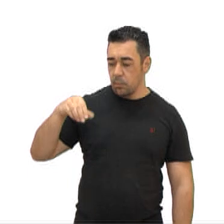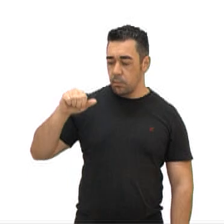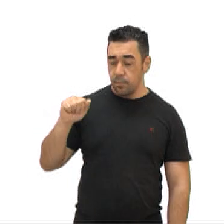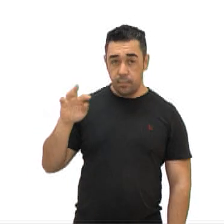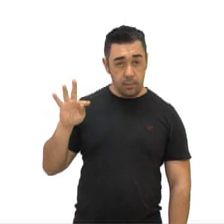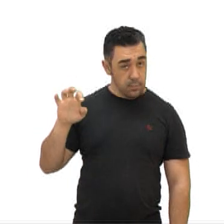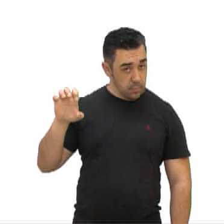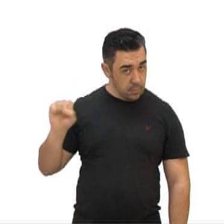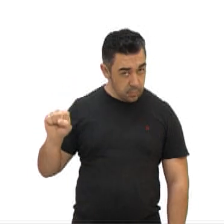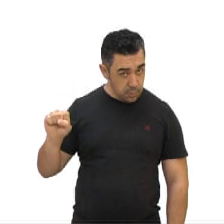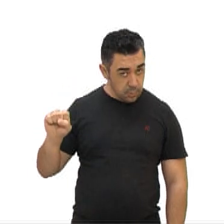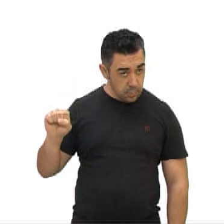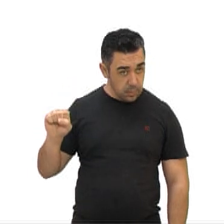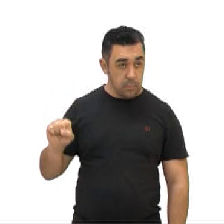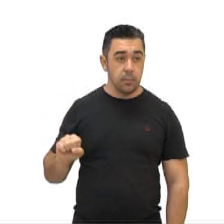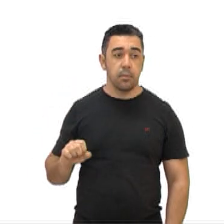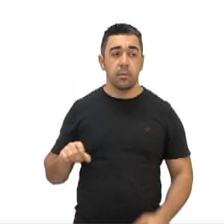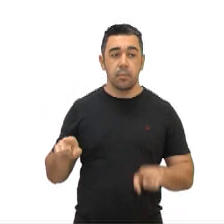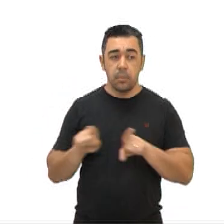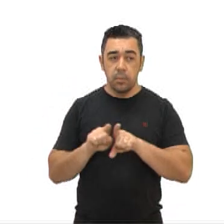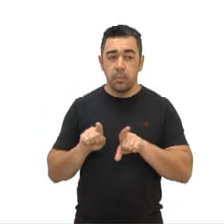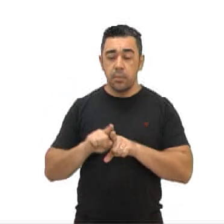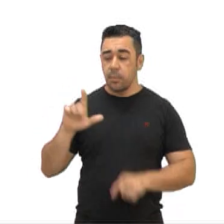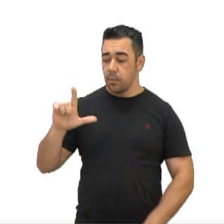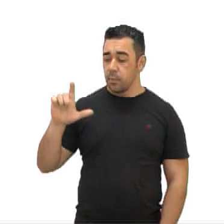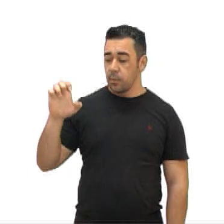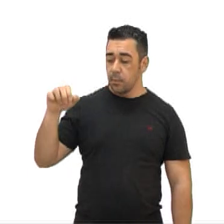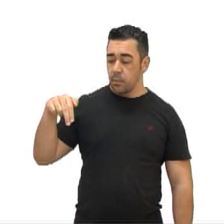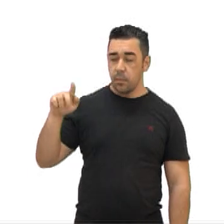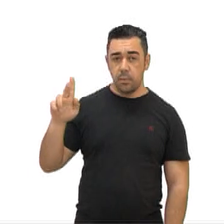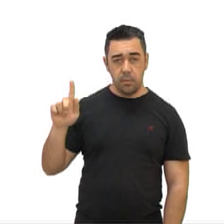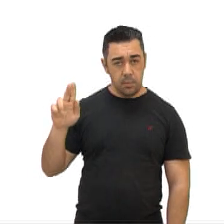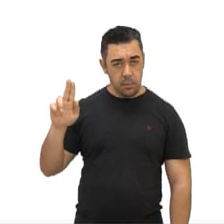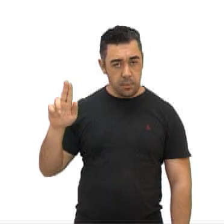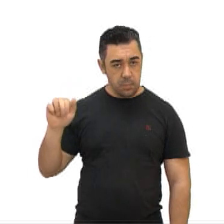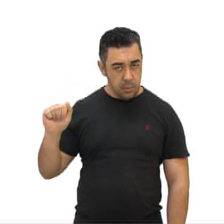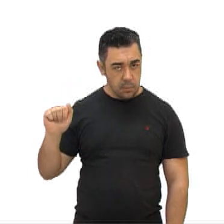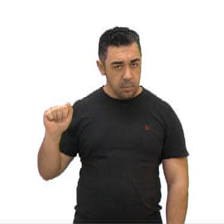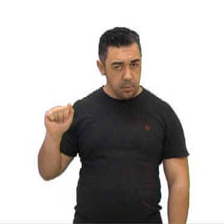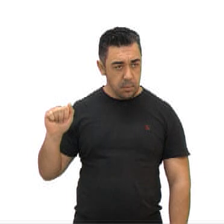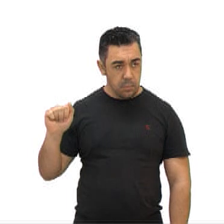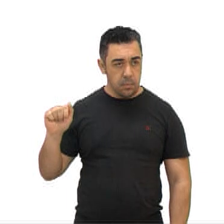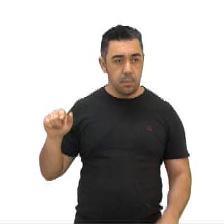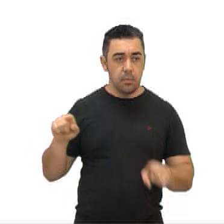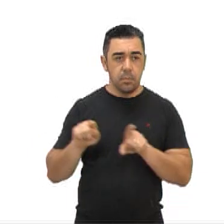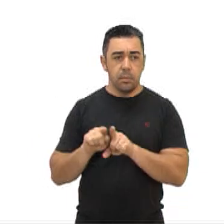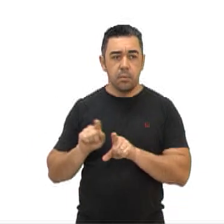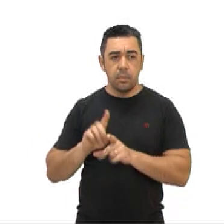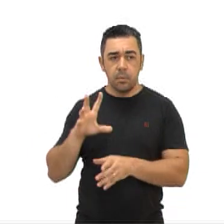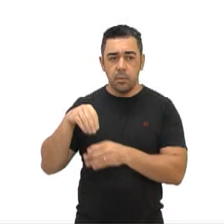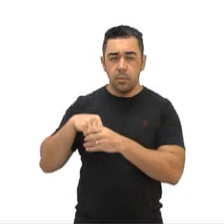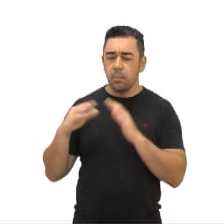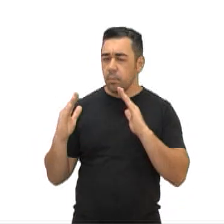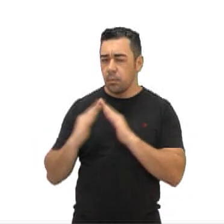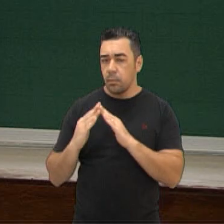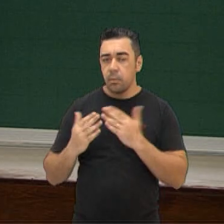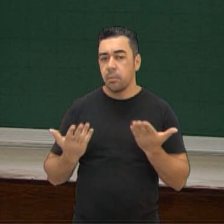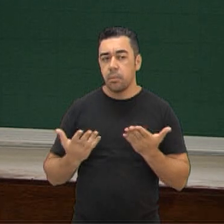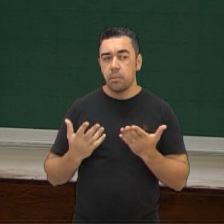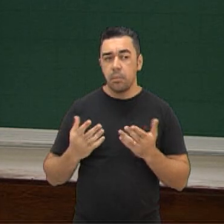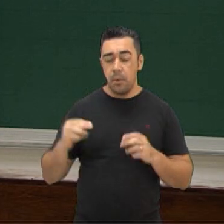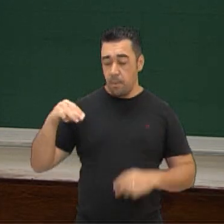seguir? A las 9 mates, a las 10 lengua, a las 11 inglés, pero desde casa. Las